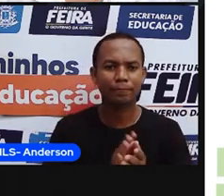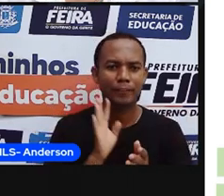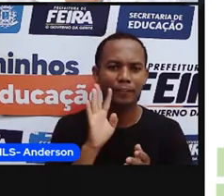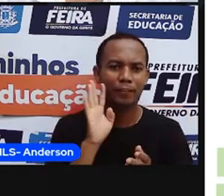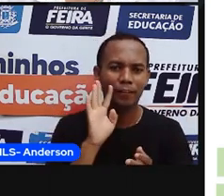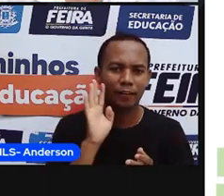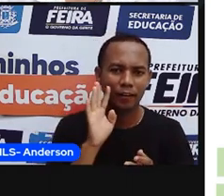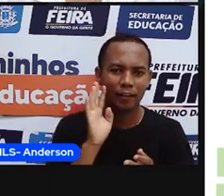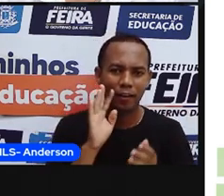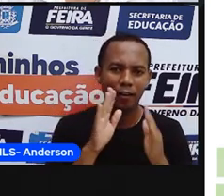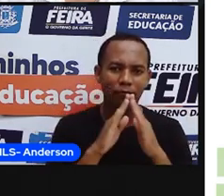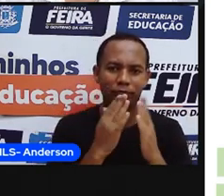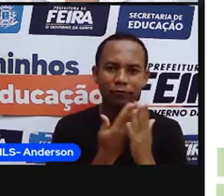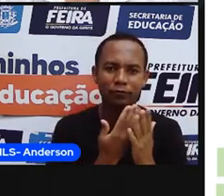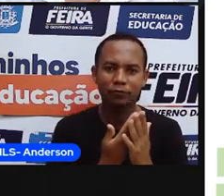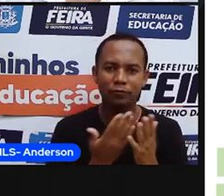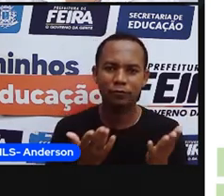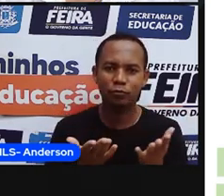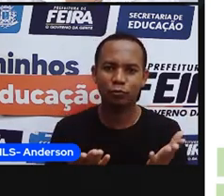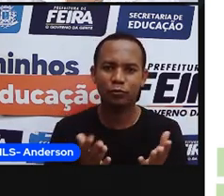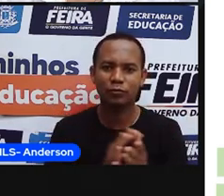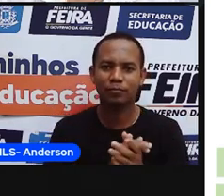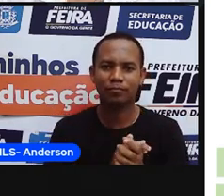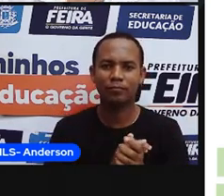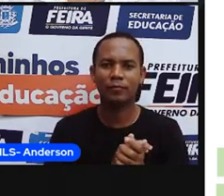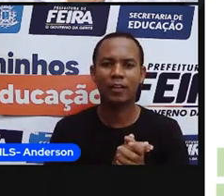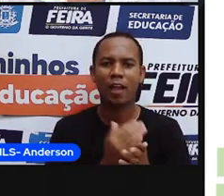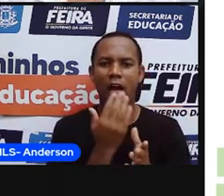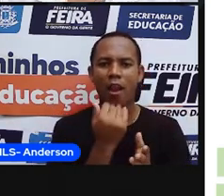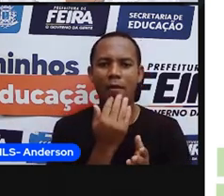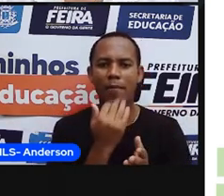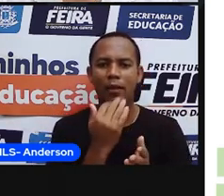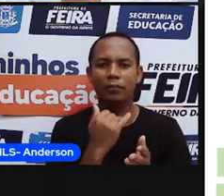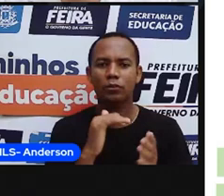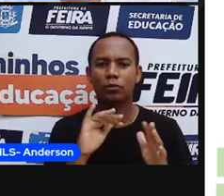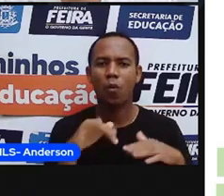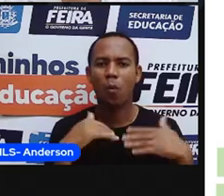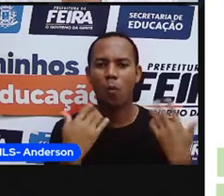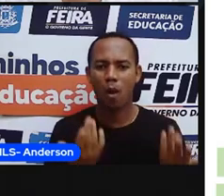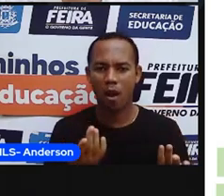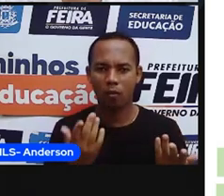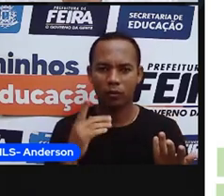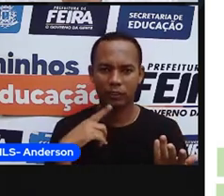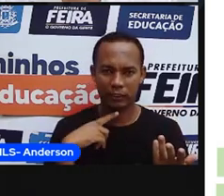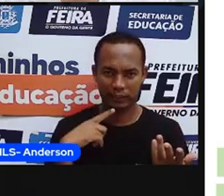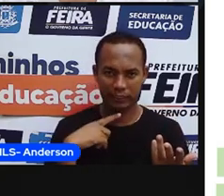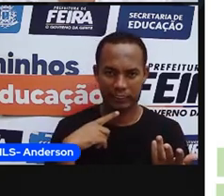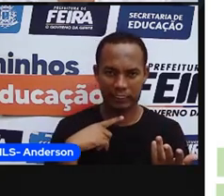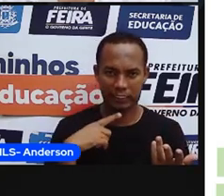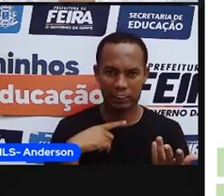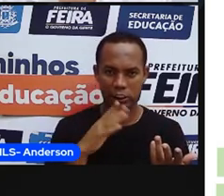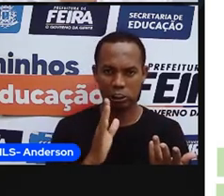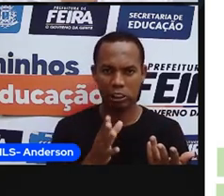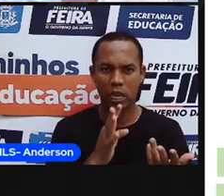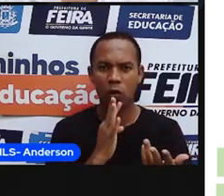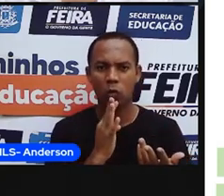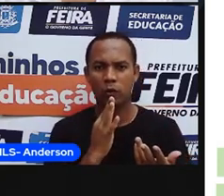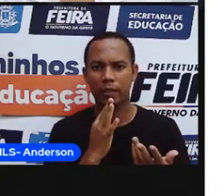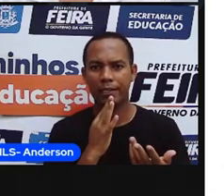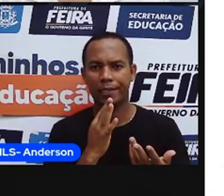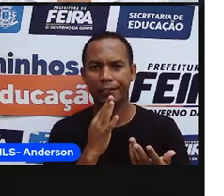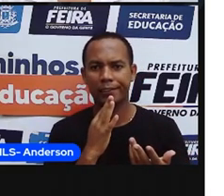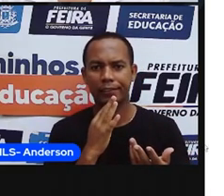legal aqui nessa aula, viu? Que alimentos são esses? Será que tem algum aí que a gente já experimentou, que a